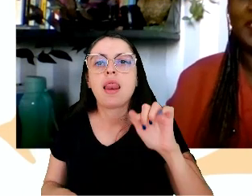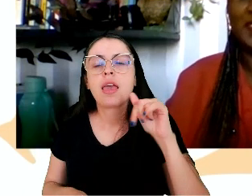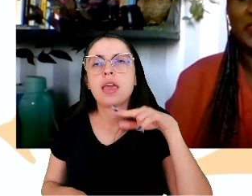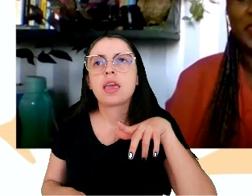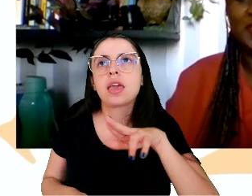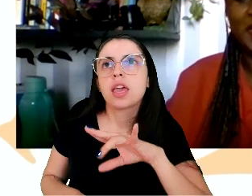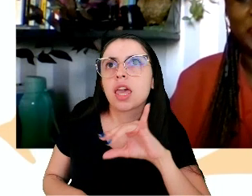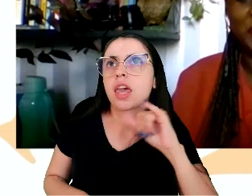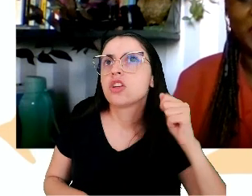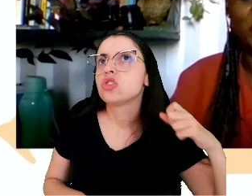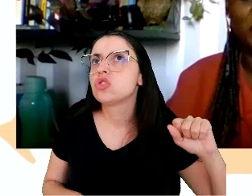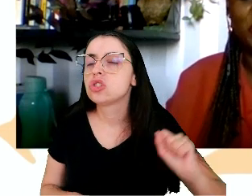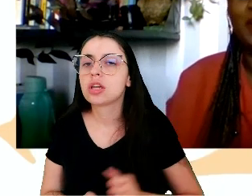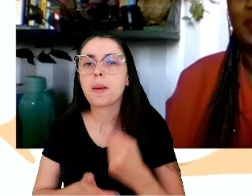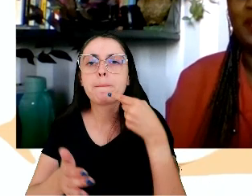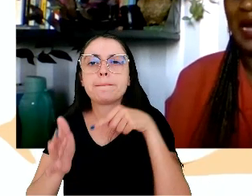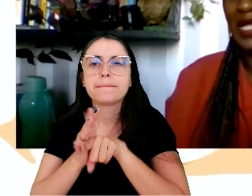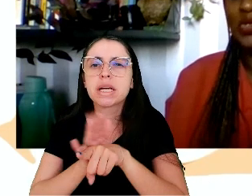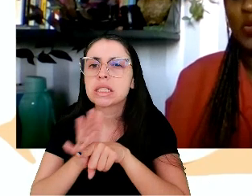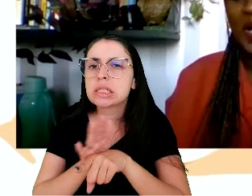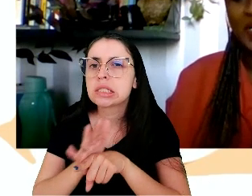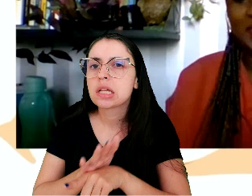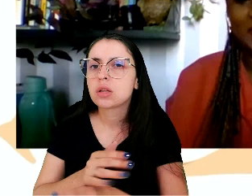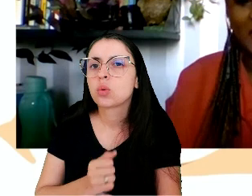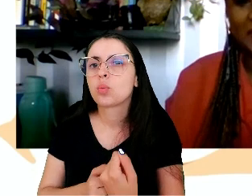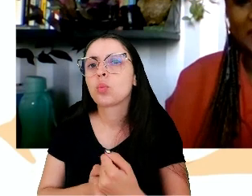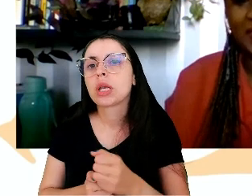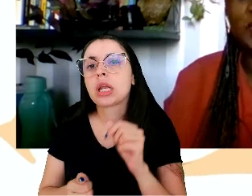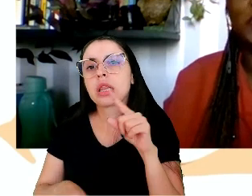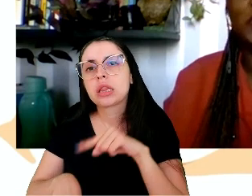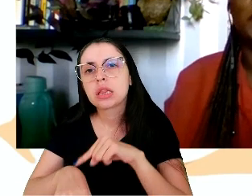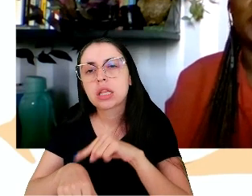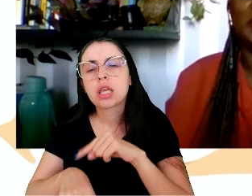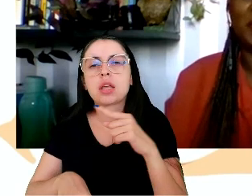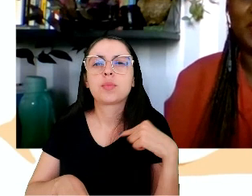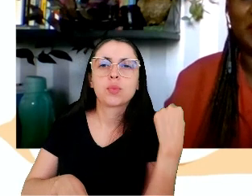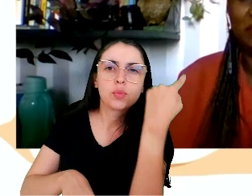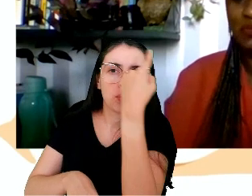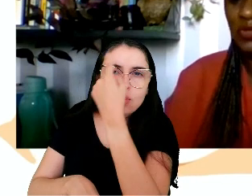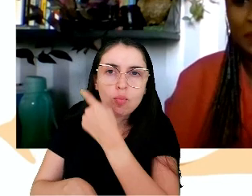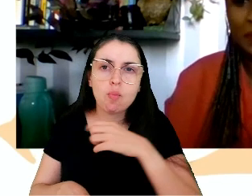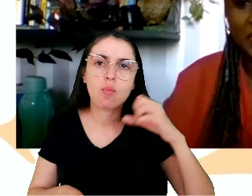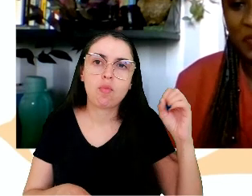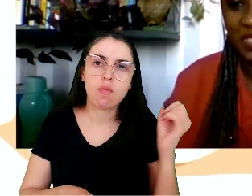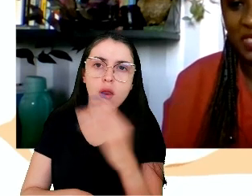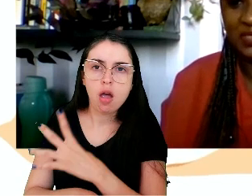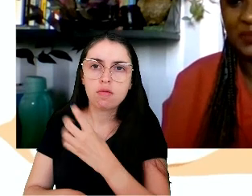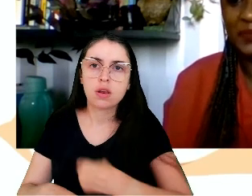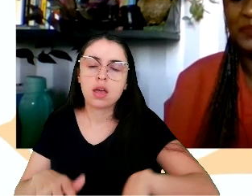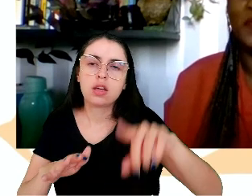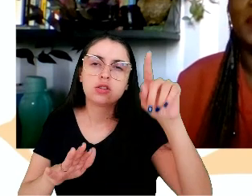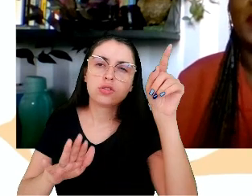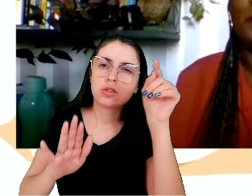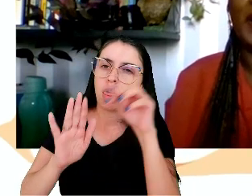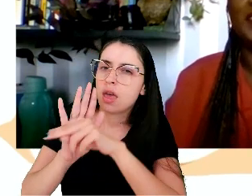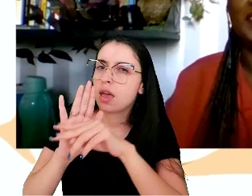que as pesquisadoras tenham tempo de atualizar textos e mais